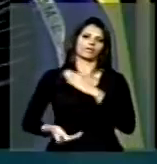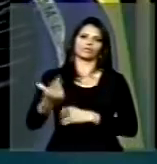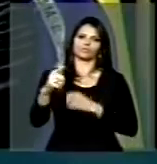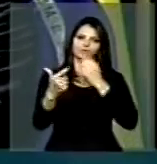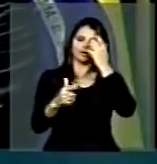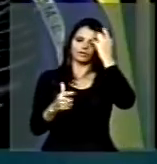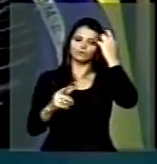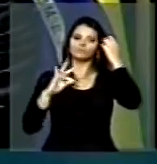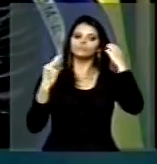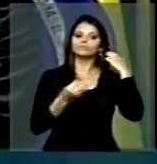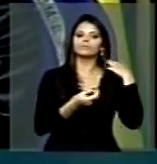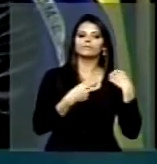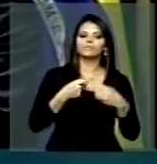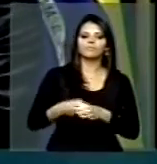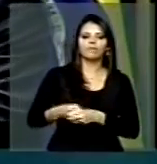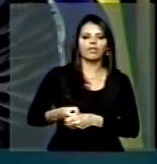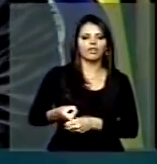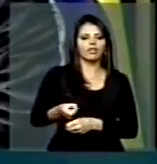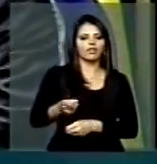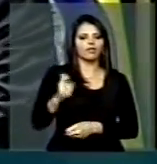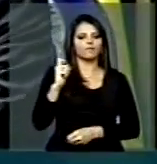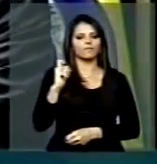Como processo inflacionário